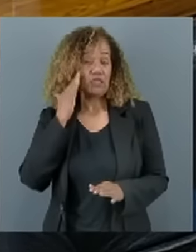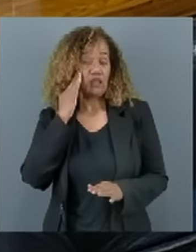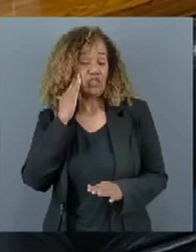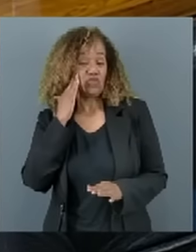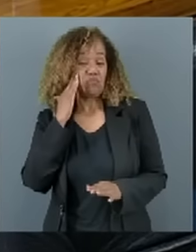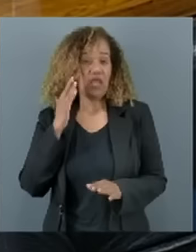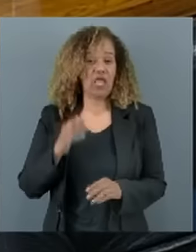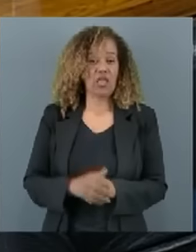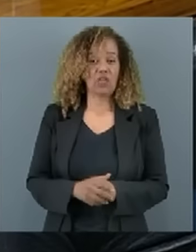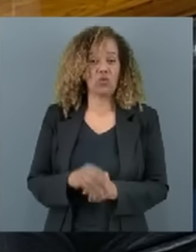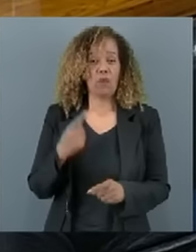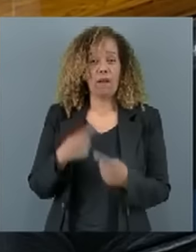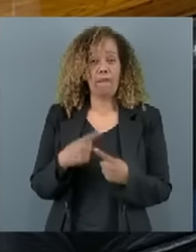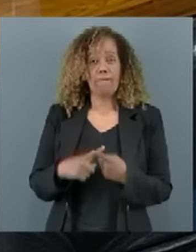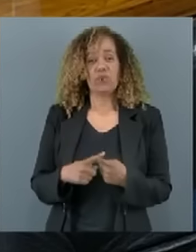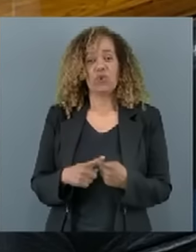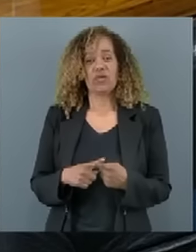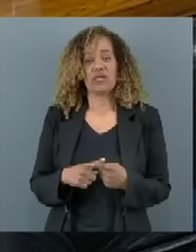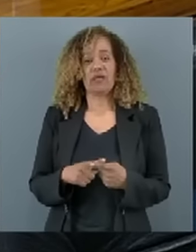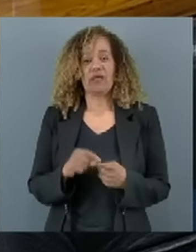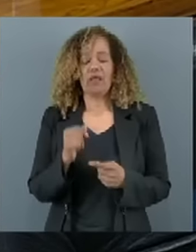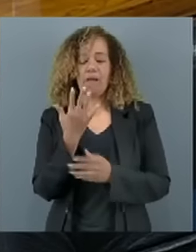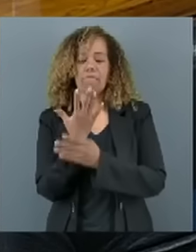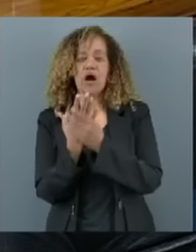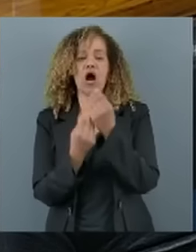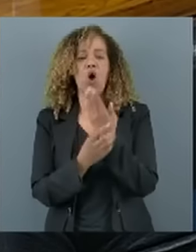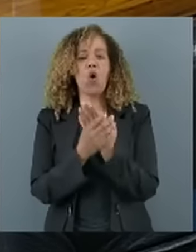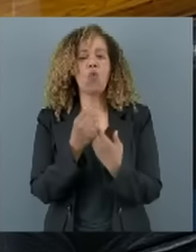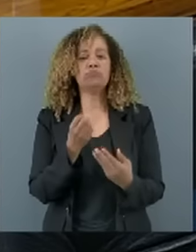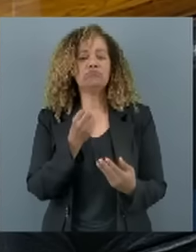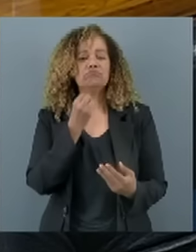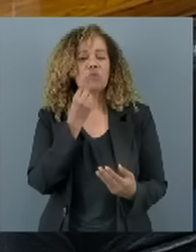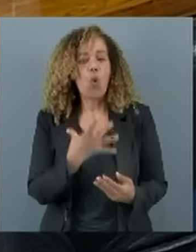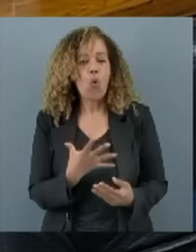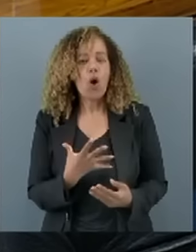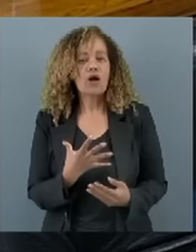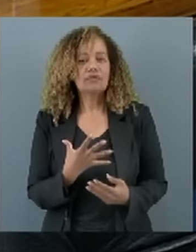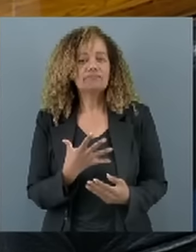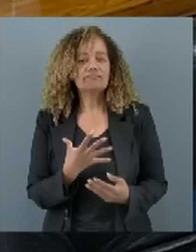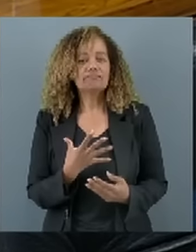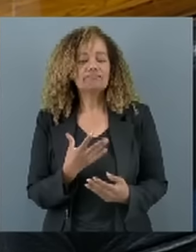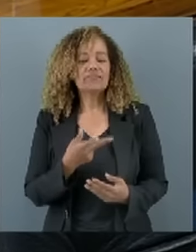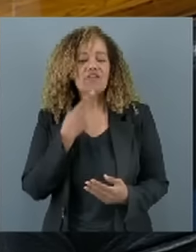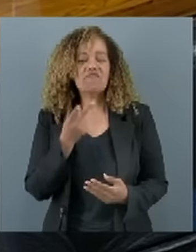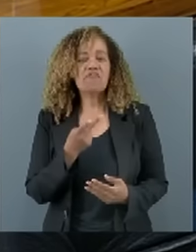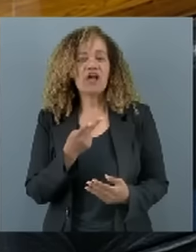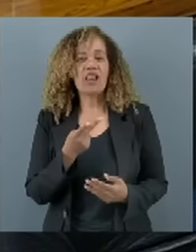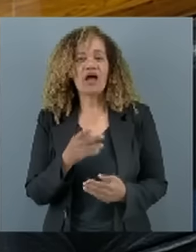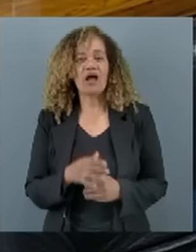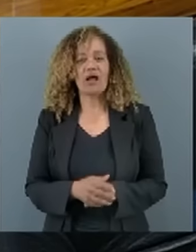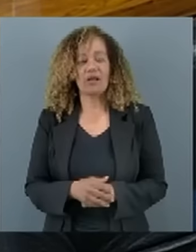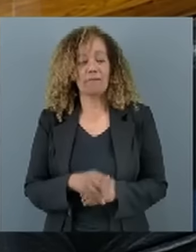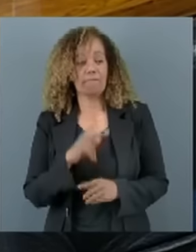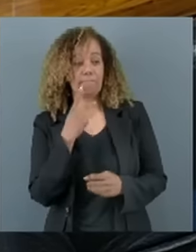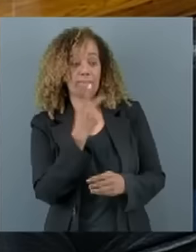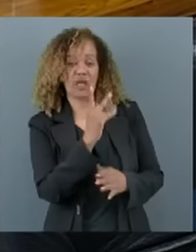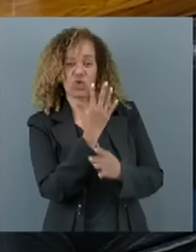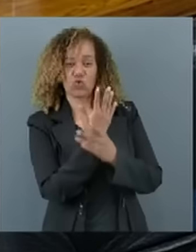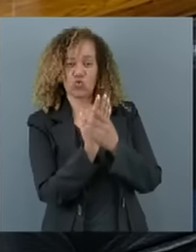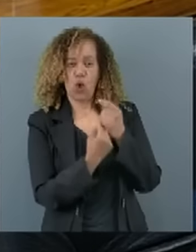fato da mão do senador estar bem nutrida em dizer para ele que pela sua mão